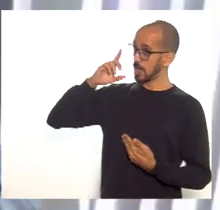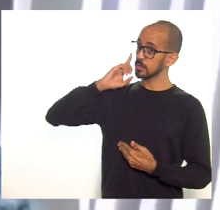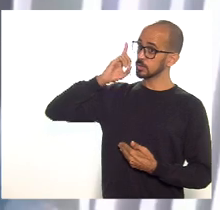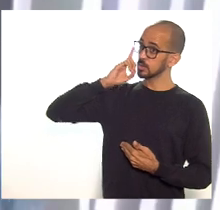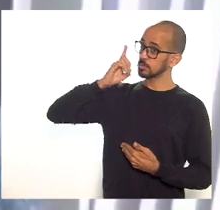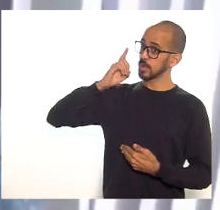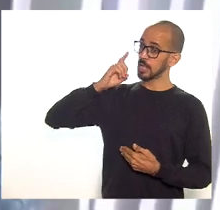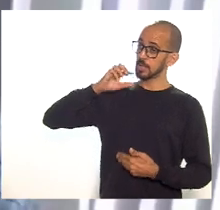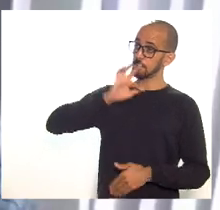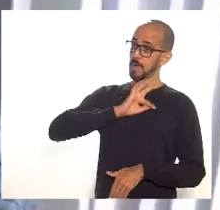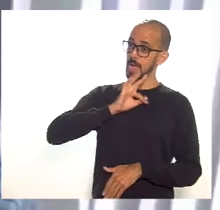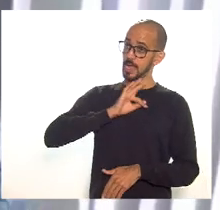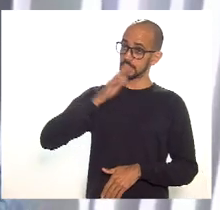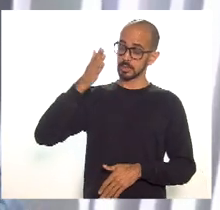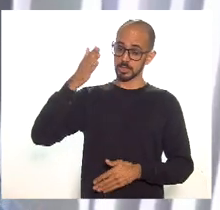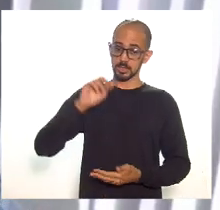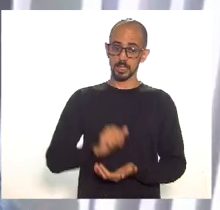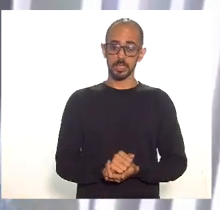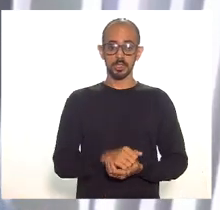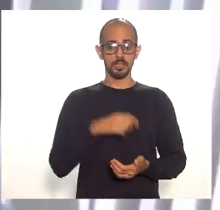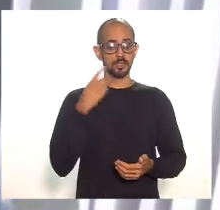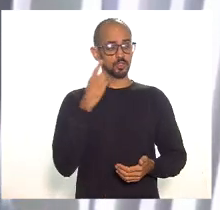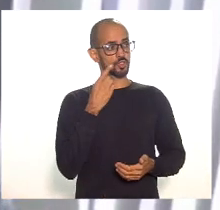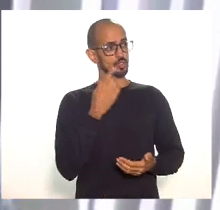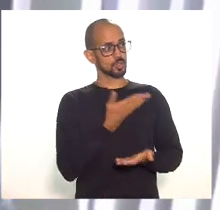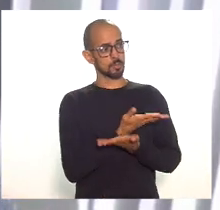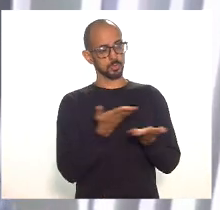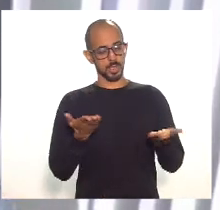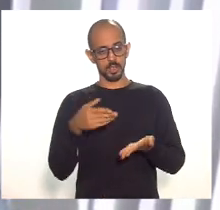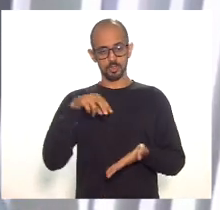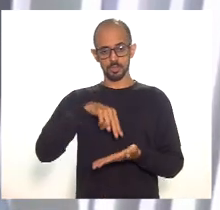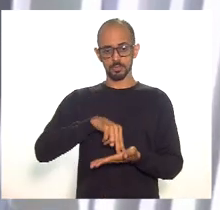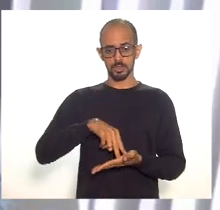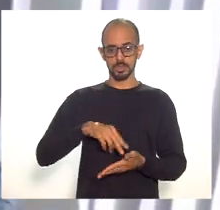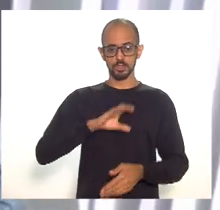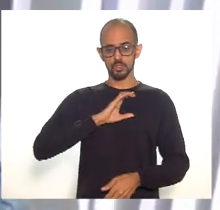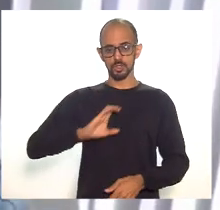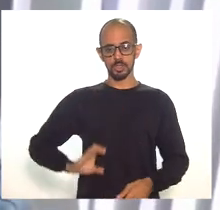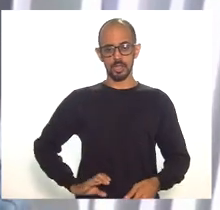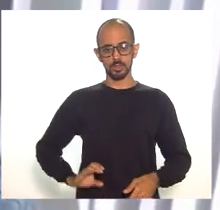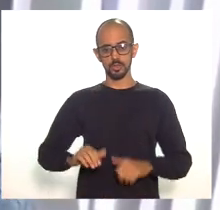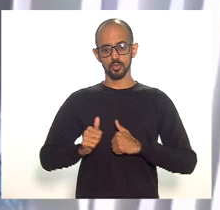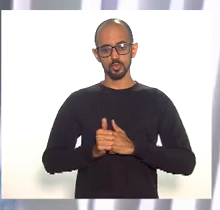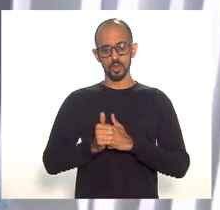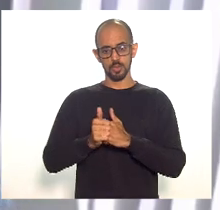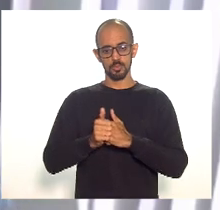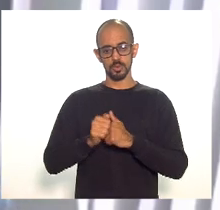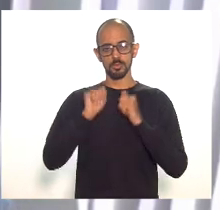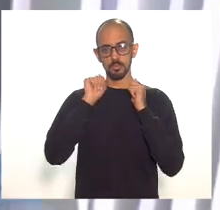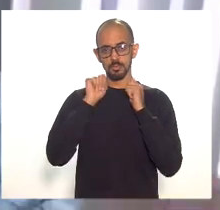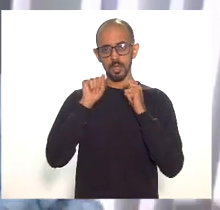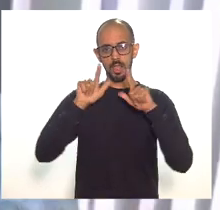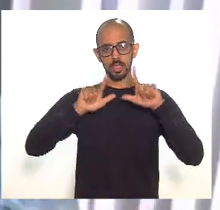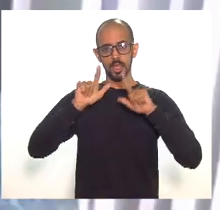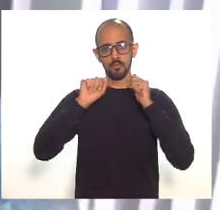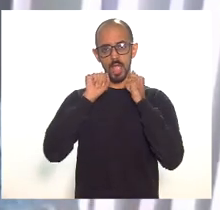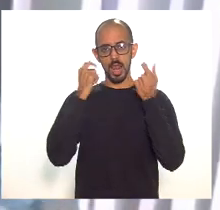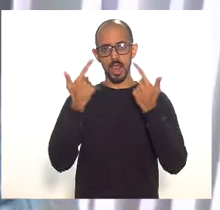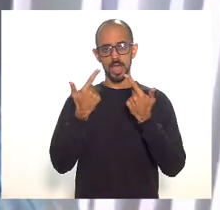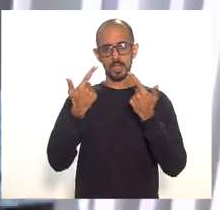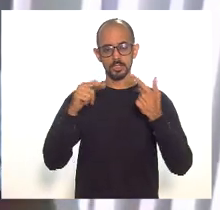Marta Rocha, senhoras deputadas, senhores deputados, cidadãos e cidadãs que nos acompanham pela TV Alerj ou nos